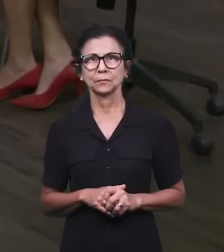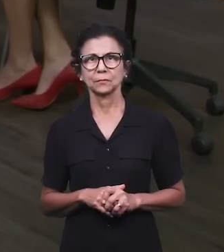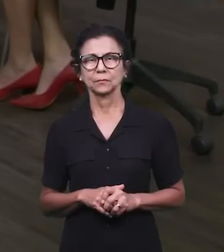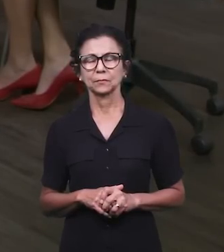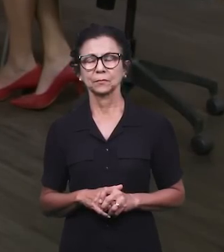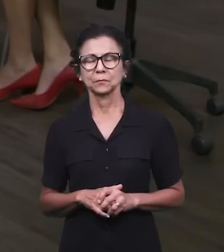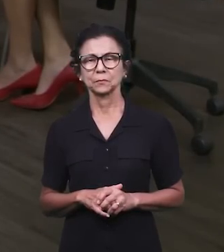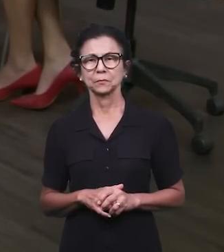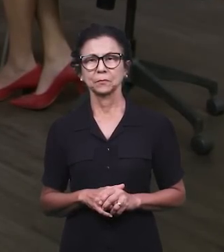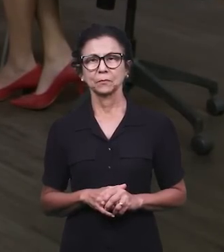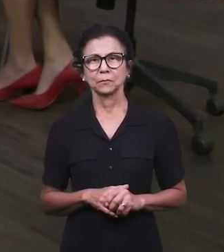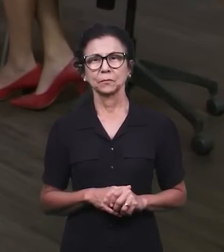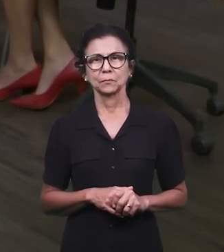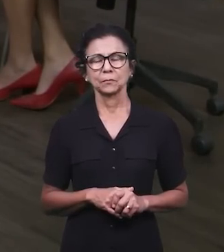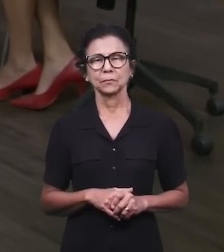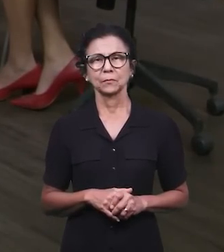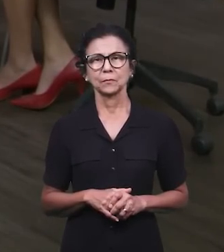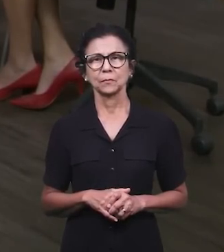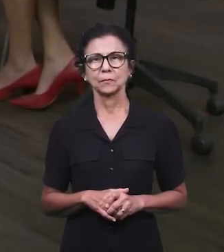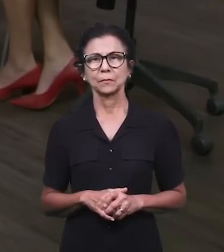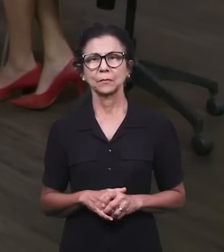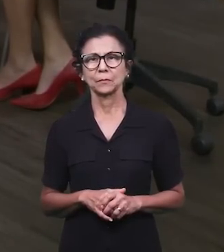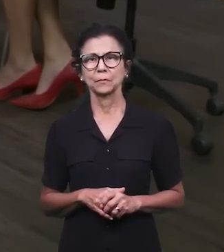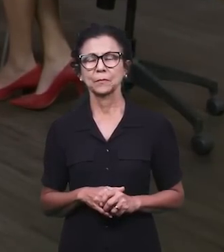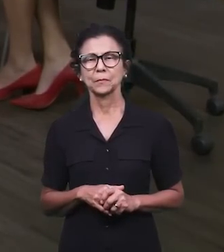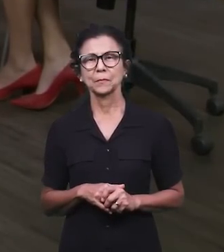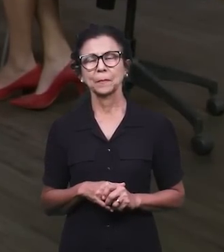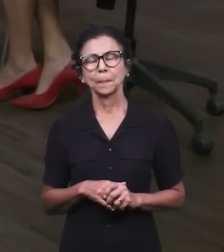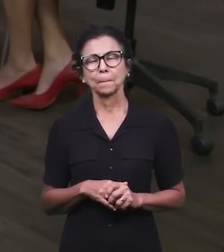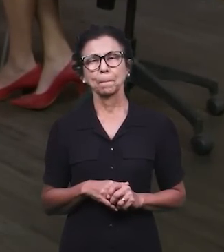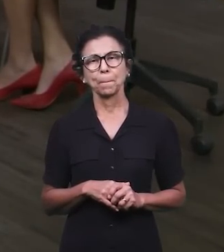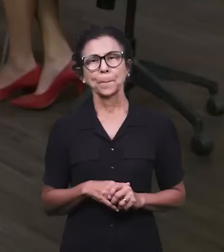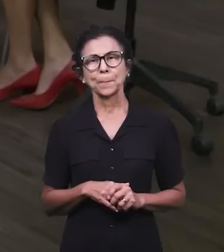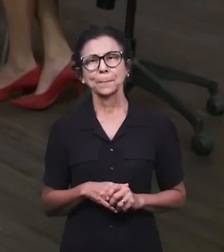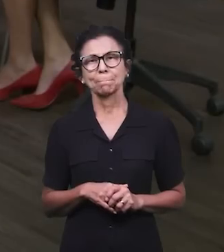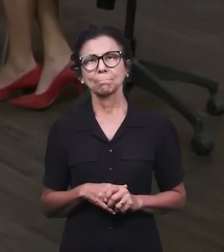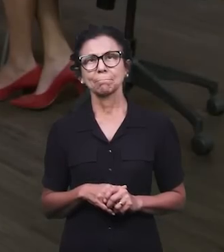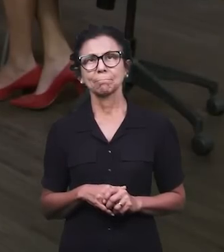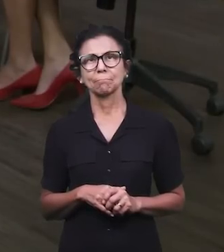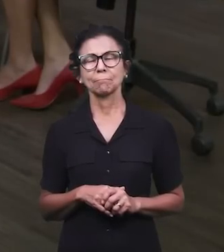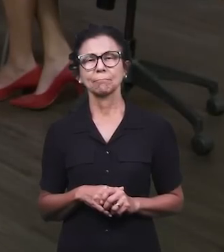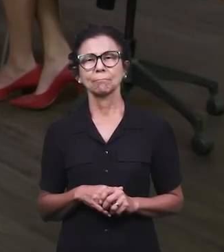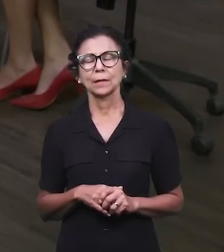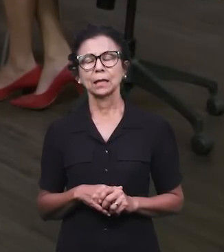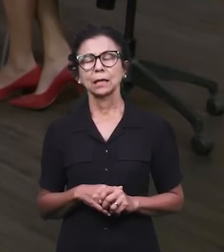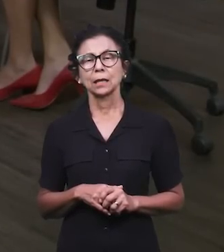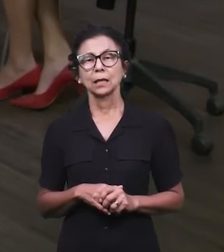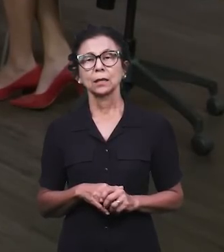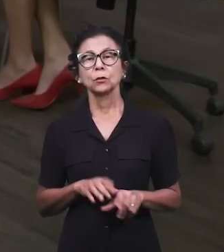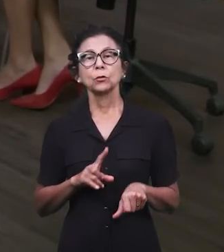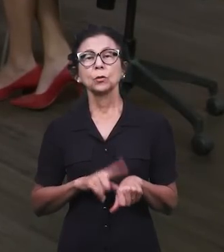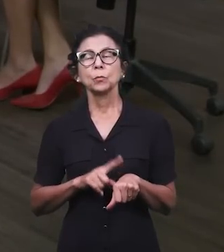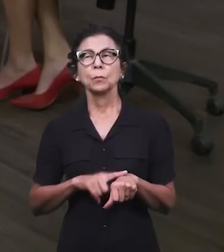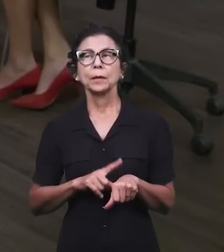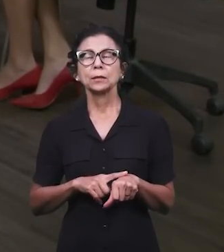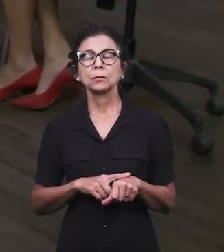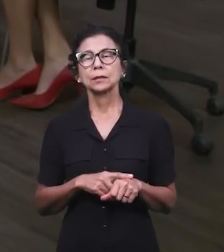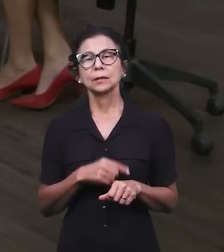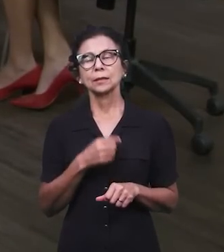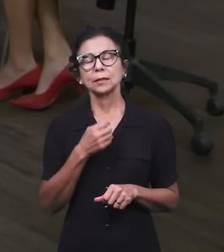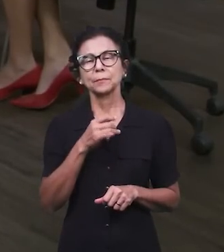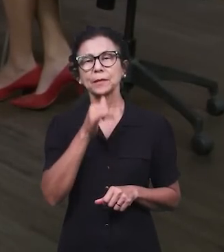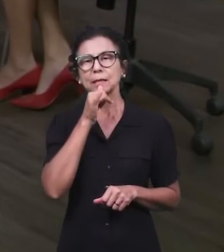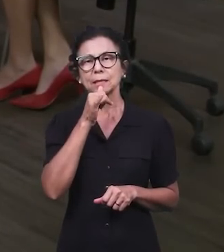as suas vestes. Aí, quem assistiu o primeiro programa, está falando de vestes novas. É como alguém que tem um